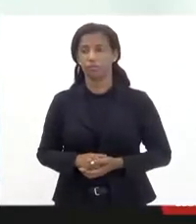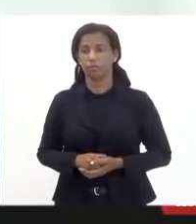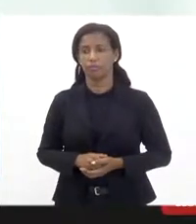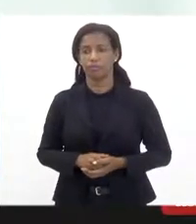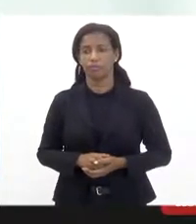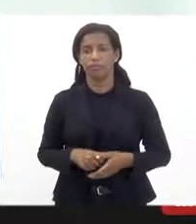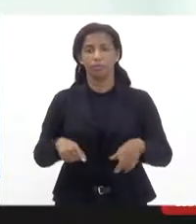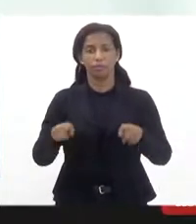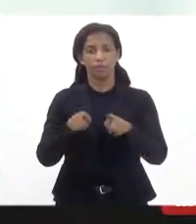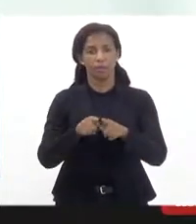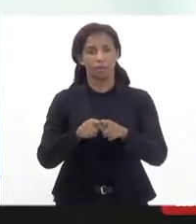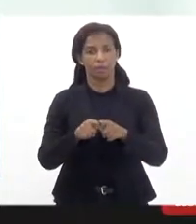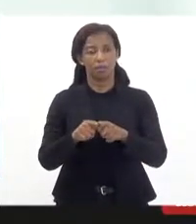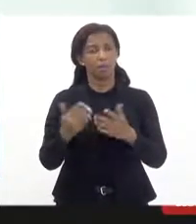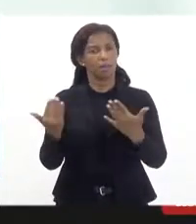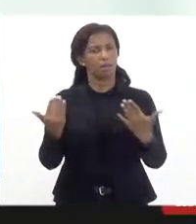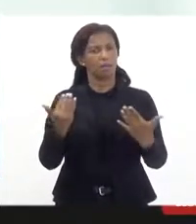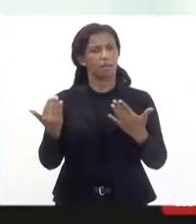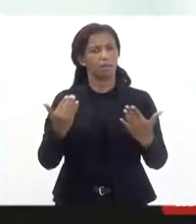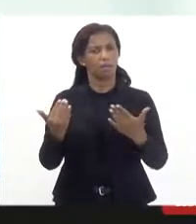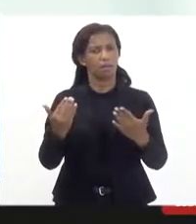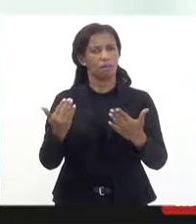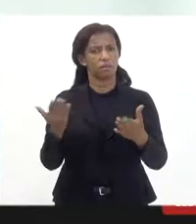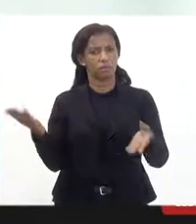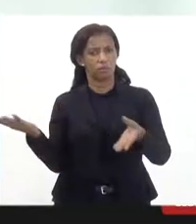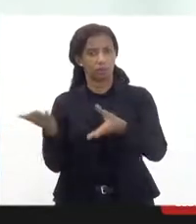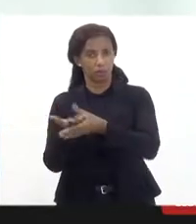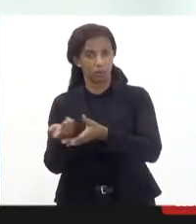que, também em relação aos processos